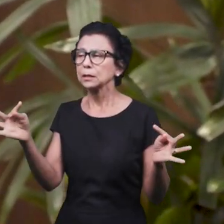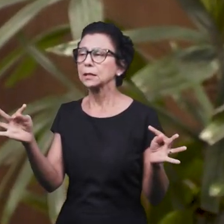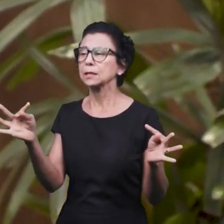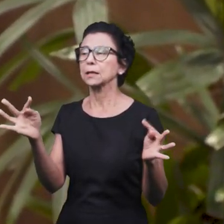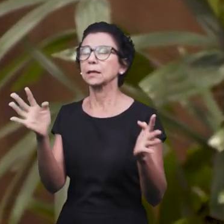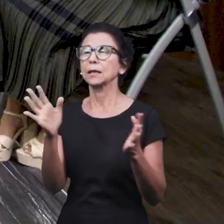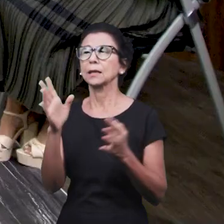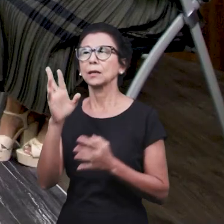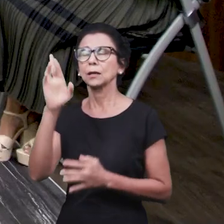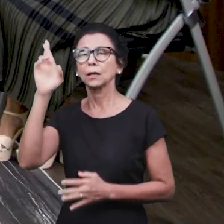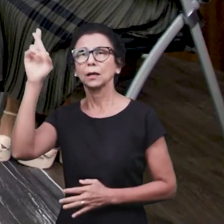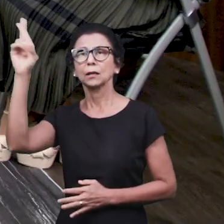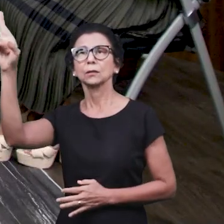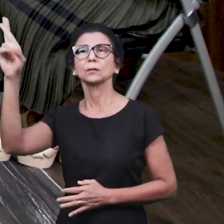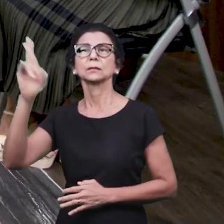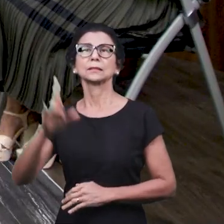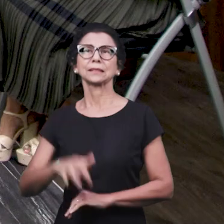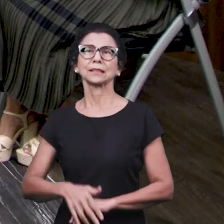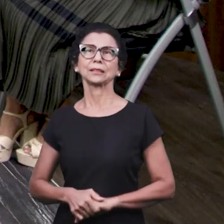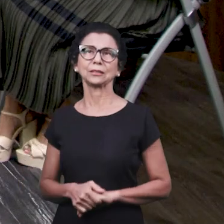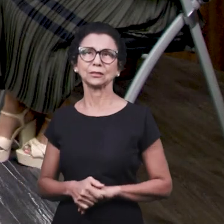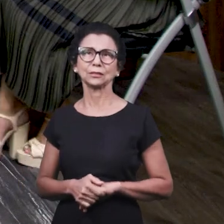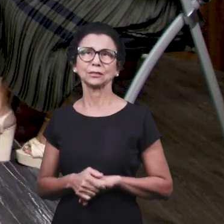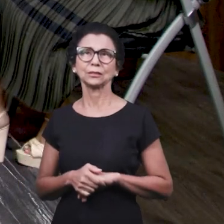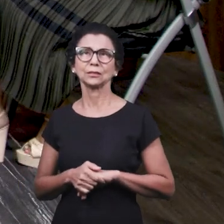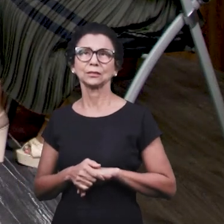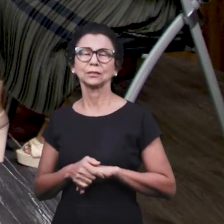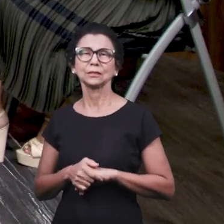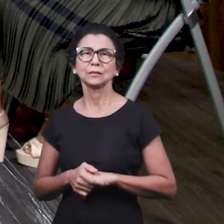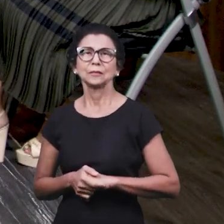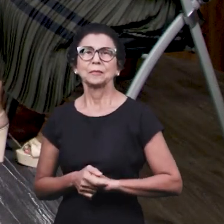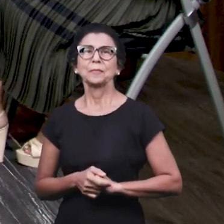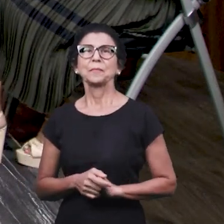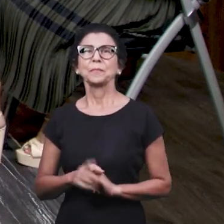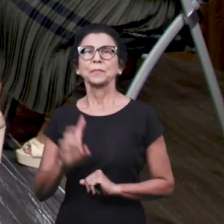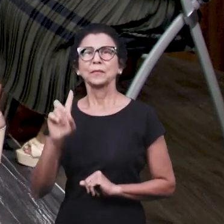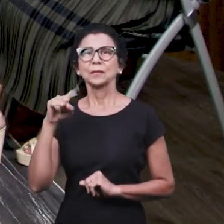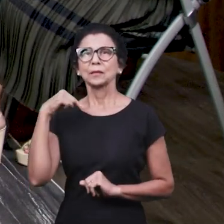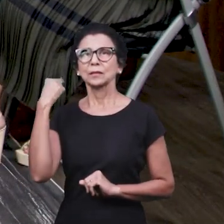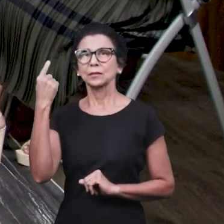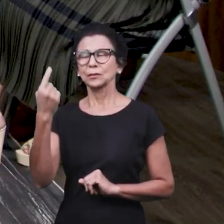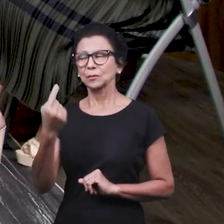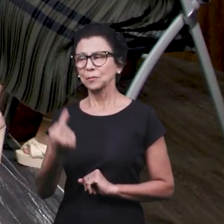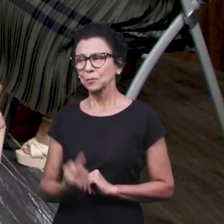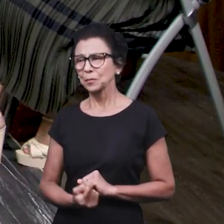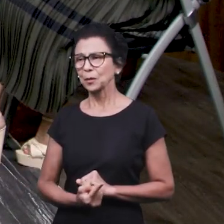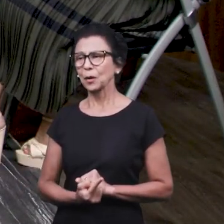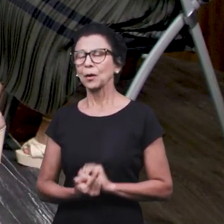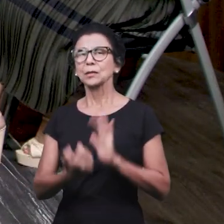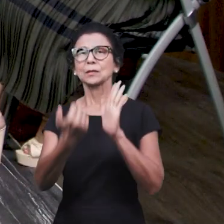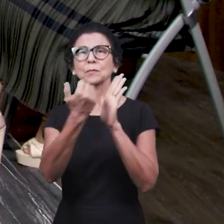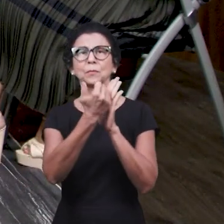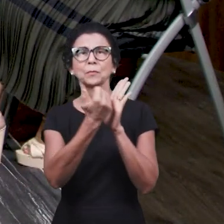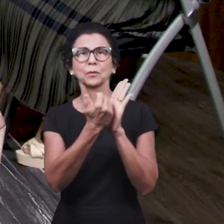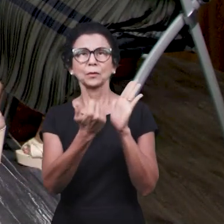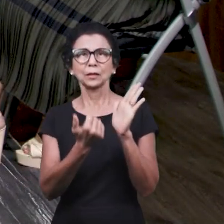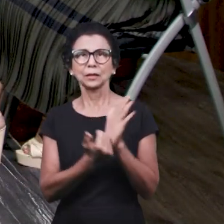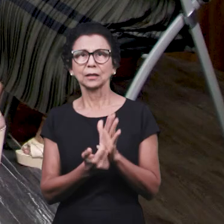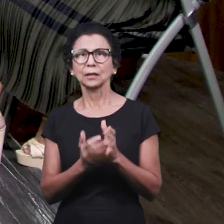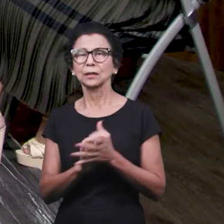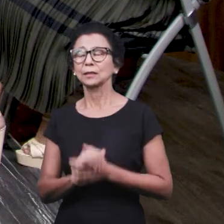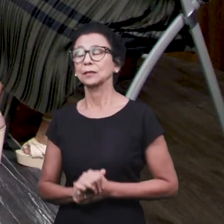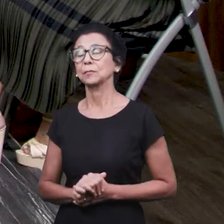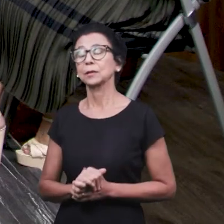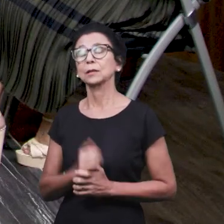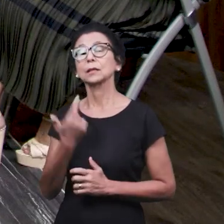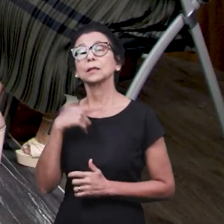estou querendo nossos jovens que não estavam. Tá todo mundo no próximo edital do Rotary, o inglês, né? Para quem